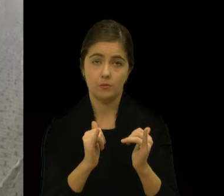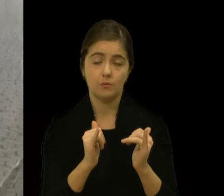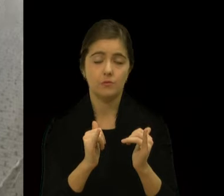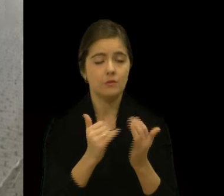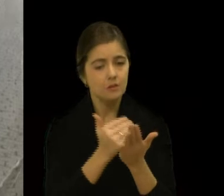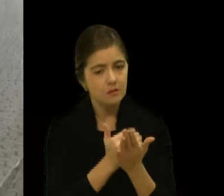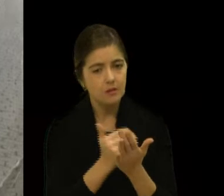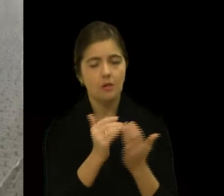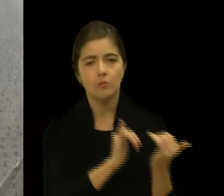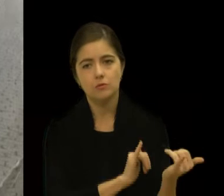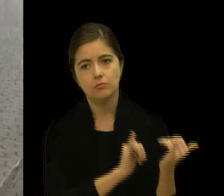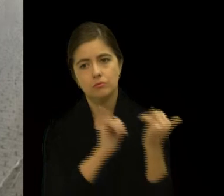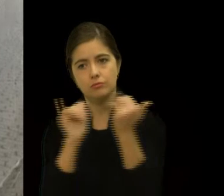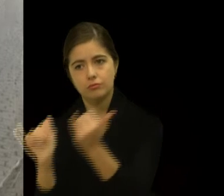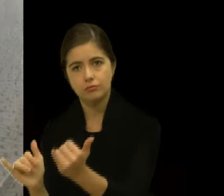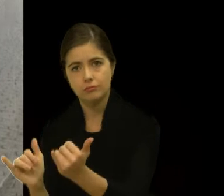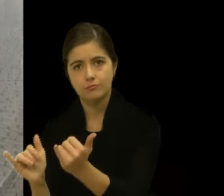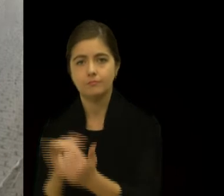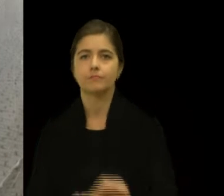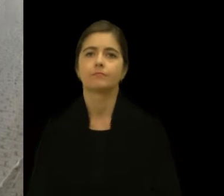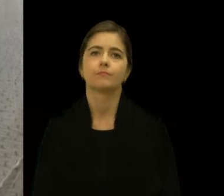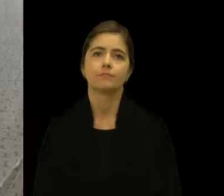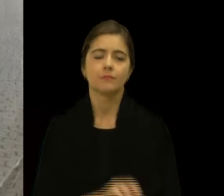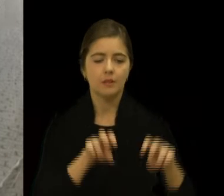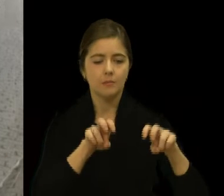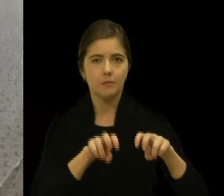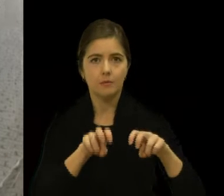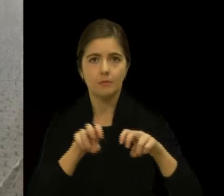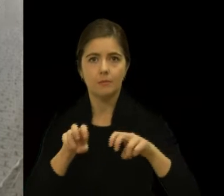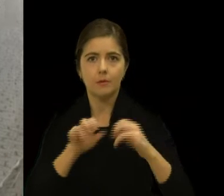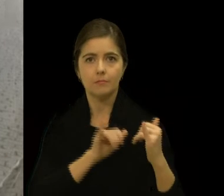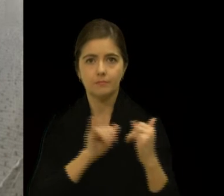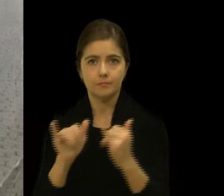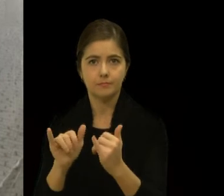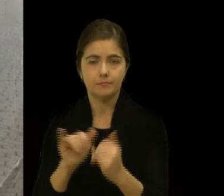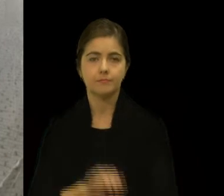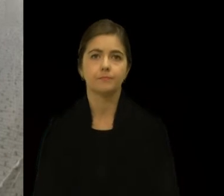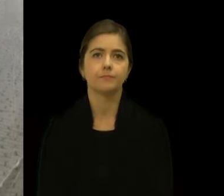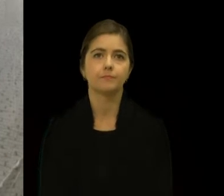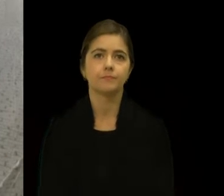à concessão do transporte de passageiros da vila.